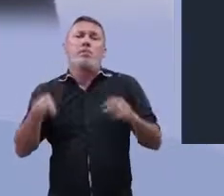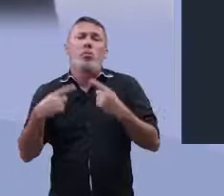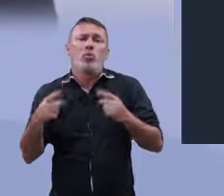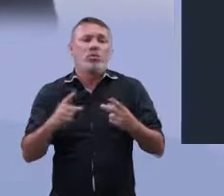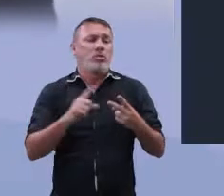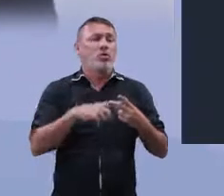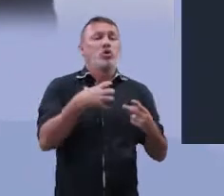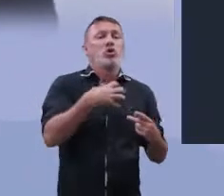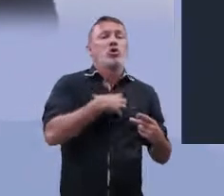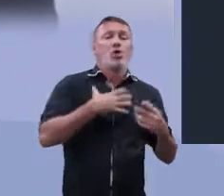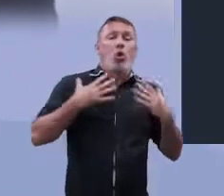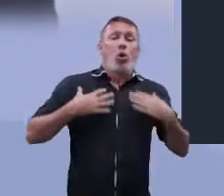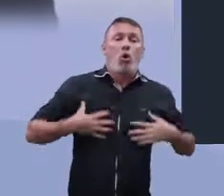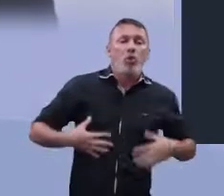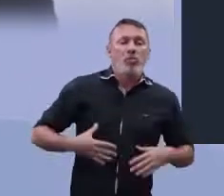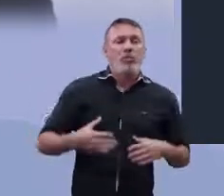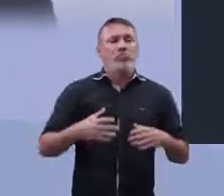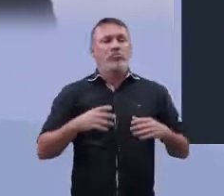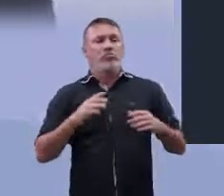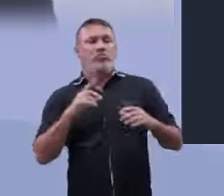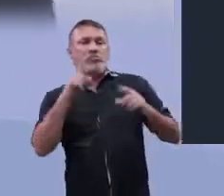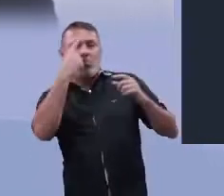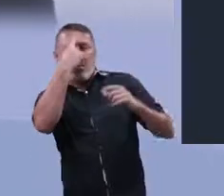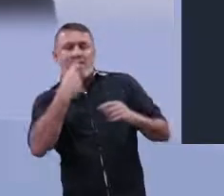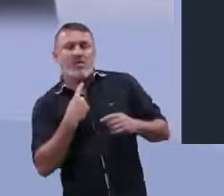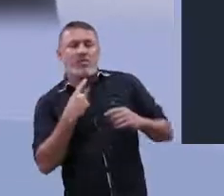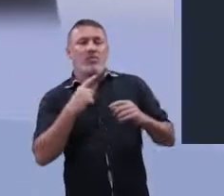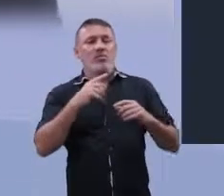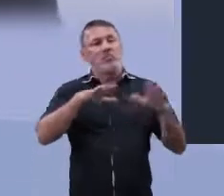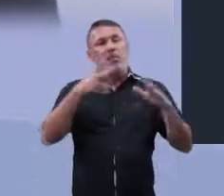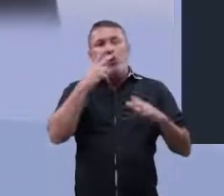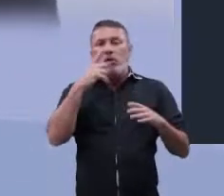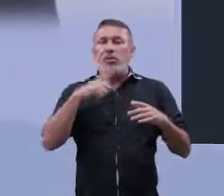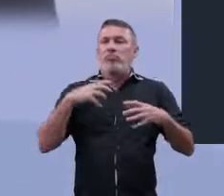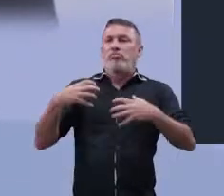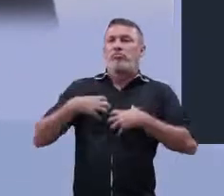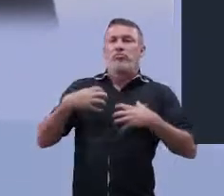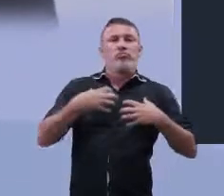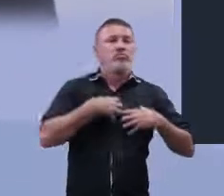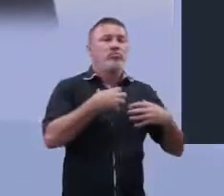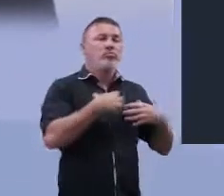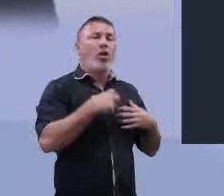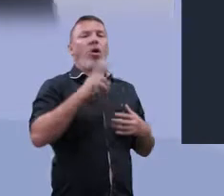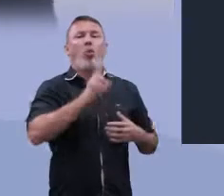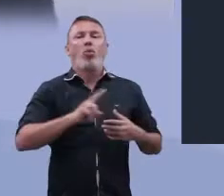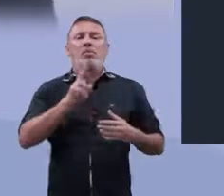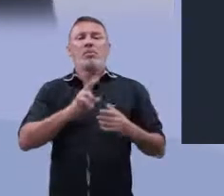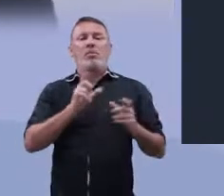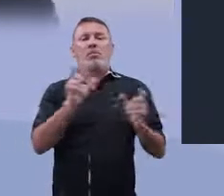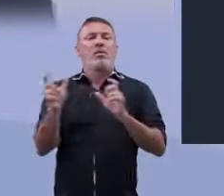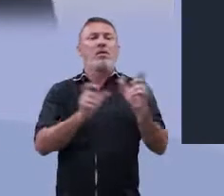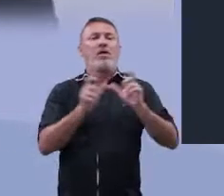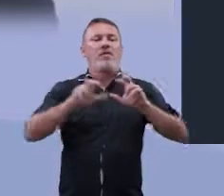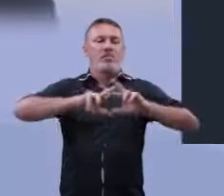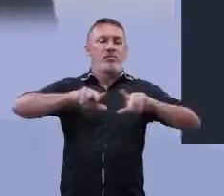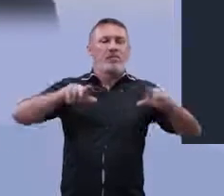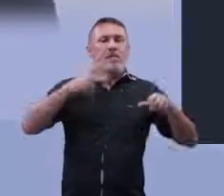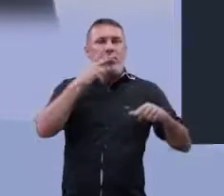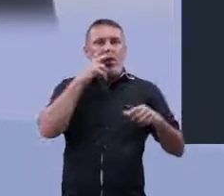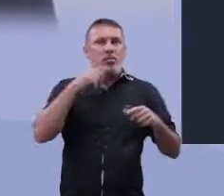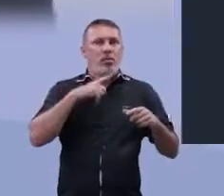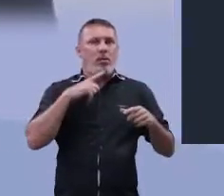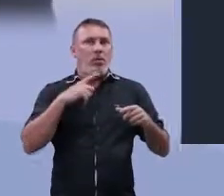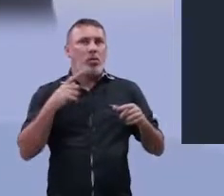com a vestimenta, de acordo com o estilo, os jovens vão se identificar. E assim eles vão utilizar certos termos que